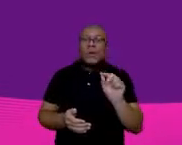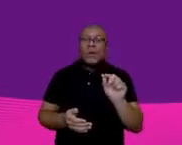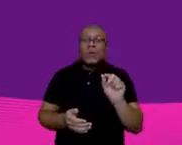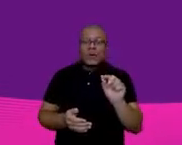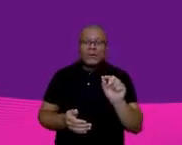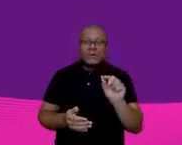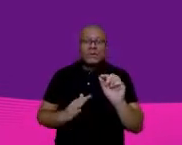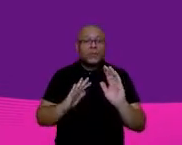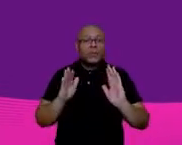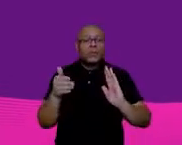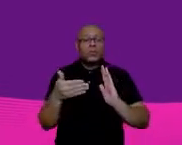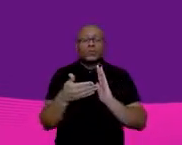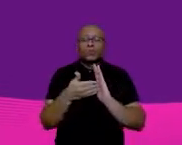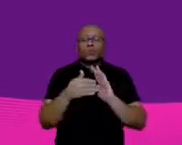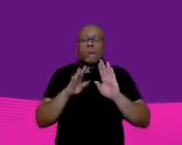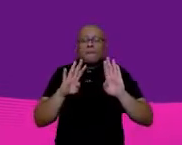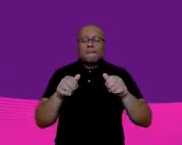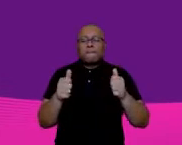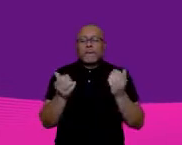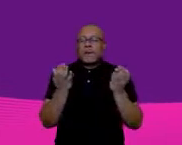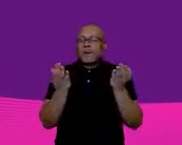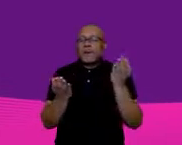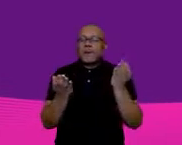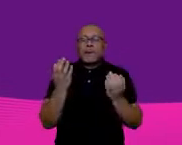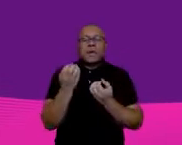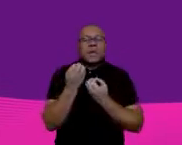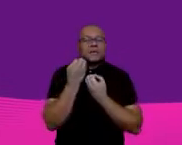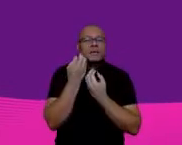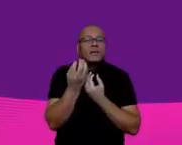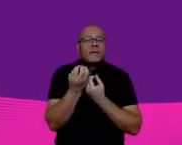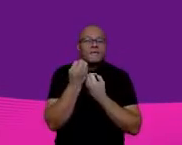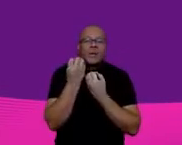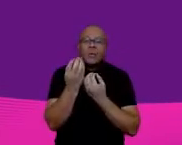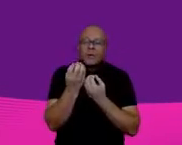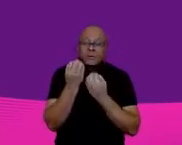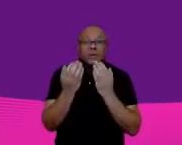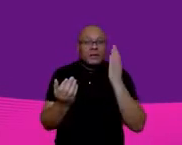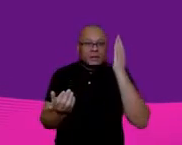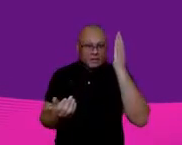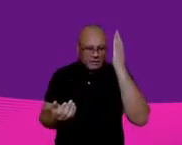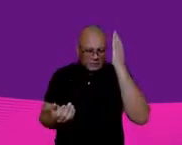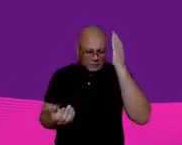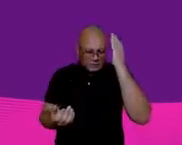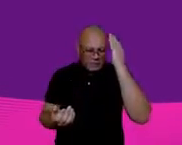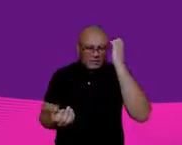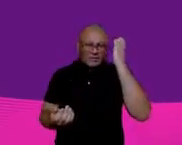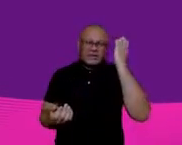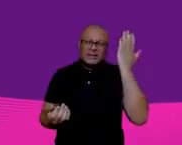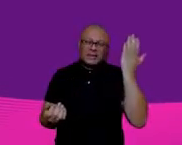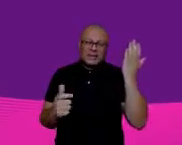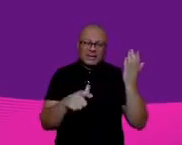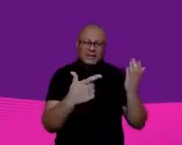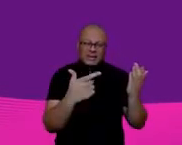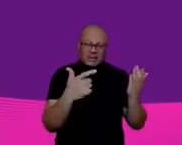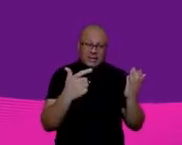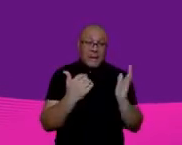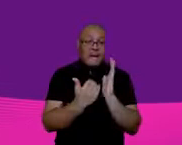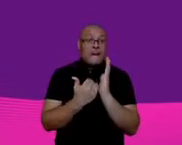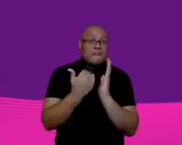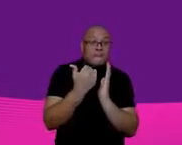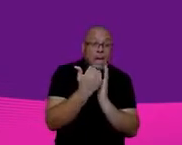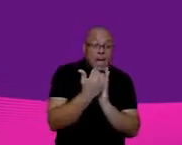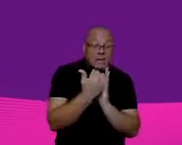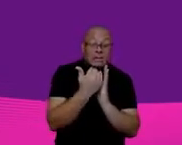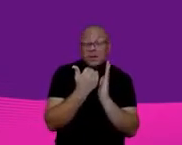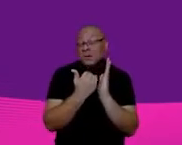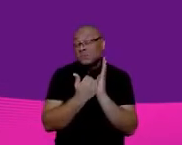bem equilibrado, todas as informações. Nós sabemos que nós não estamos indo demais. Se nós fomos com tamanho